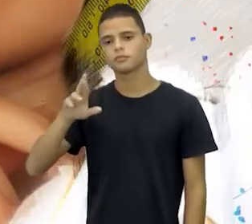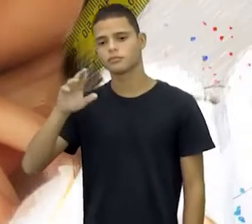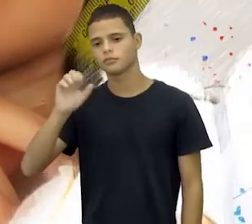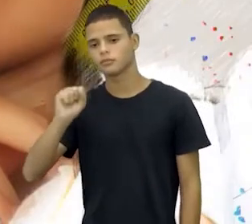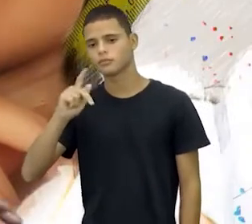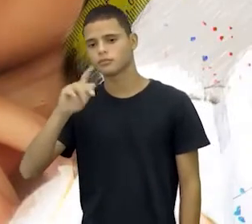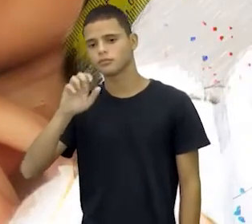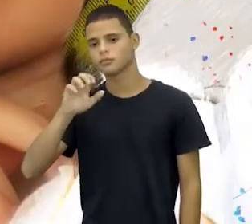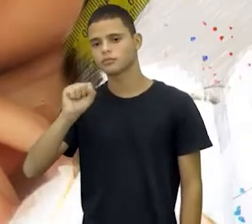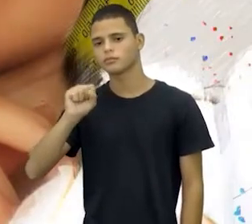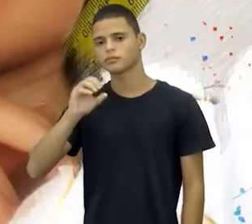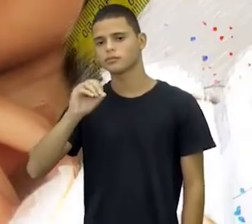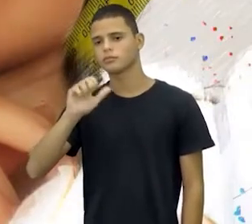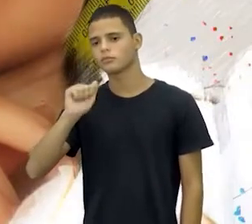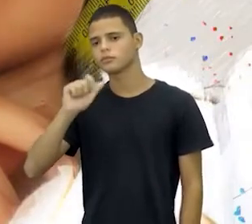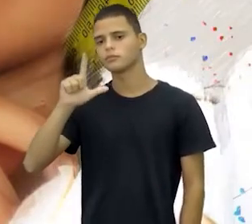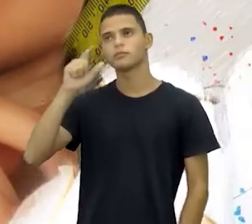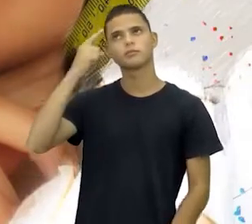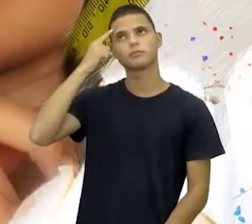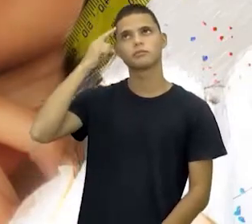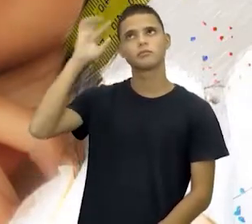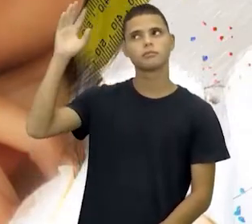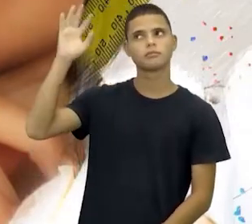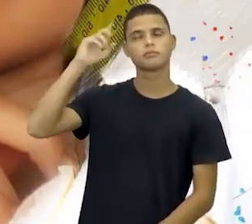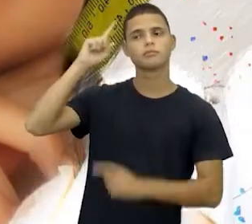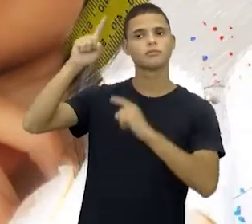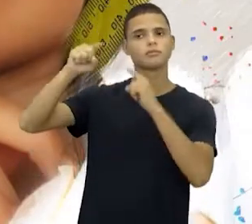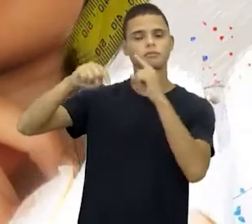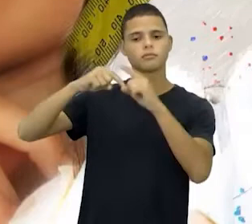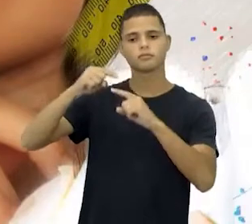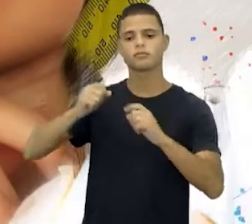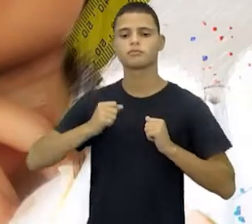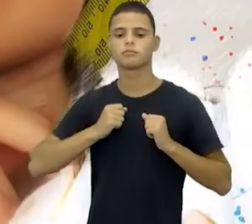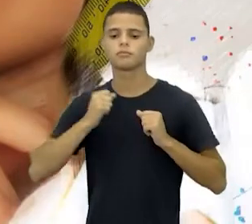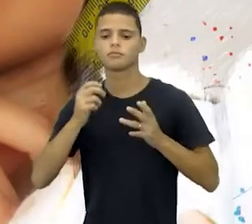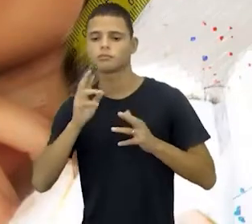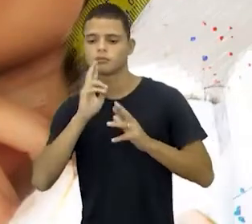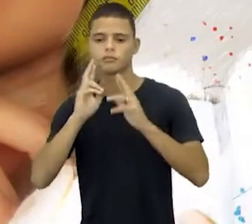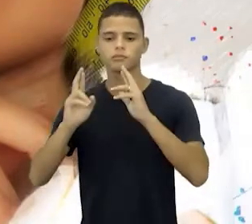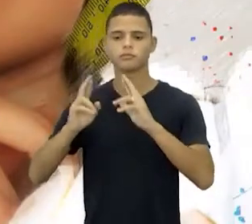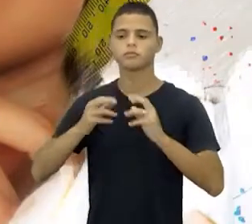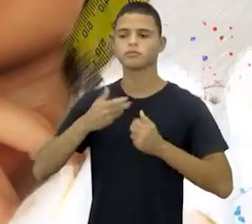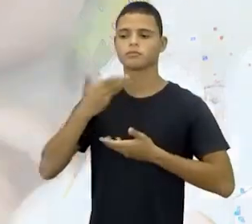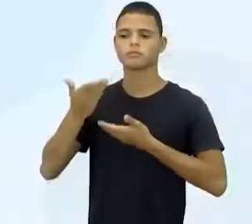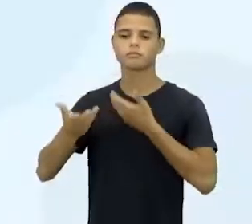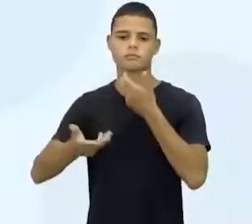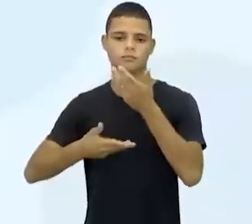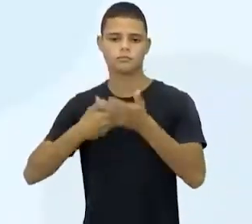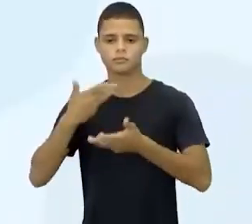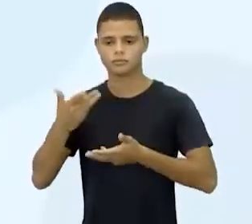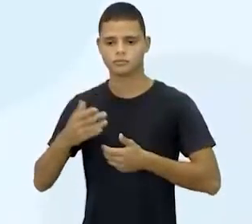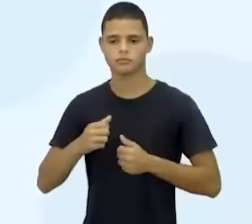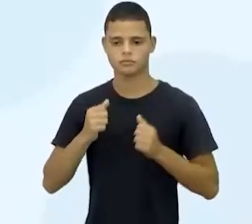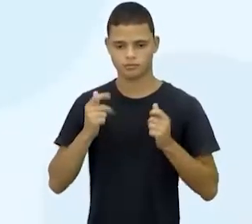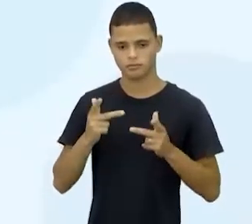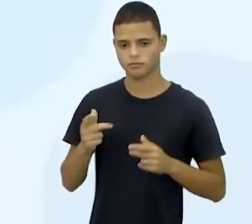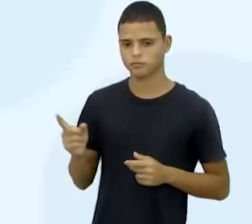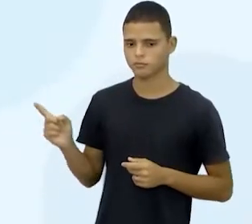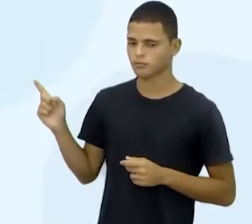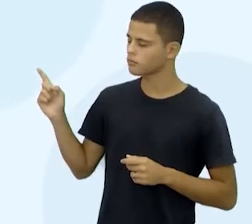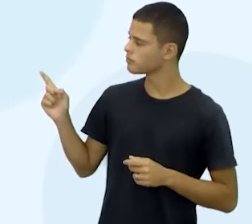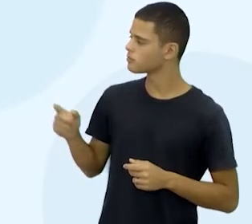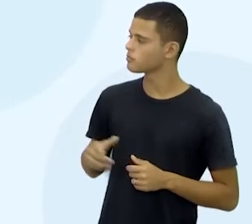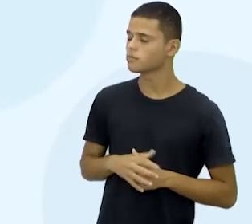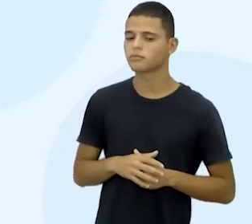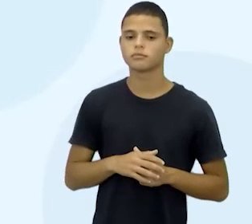pensando, estou refletindo. Depois, eu expresso através da minha resposta a interpessoal. Voltando ao nosso PPT, nossa próxima